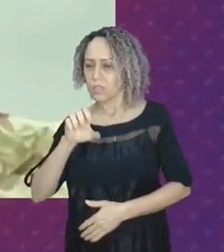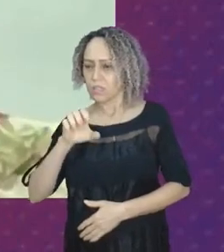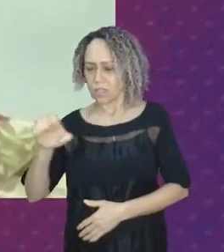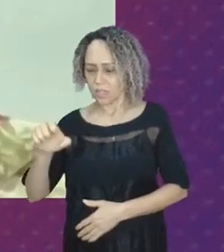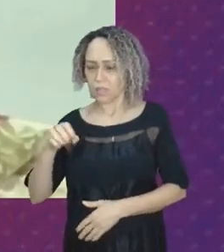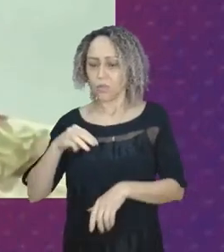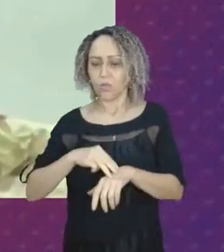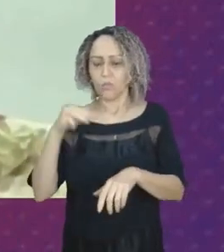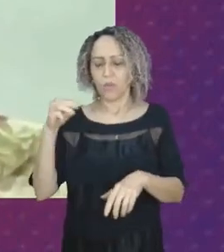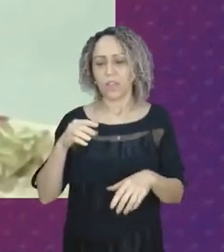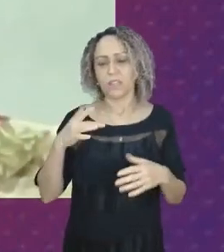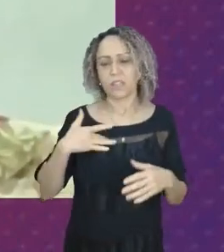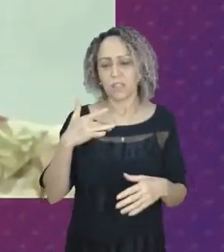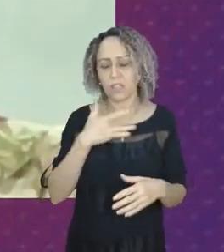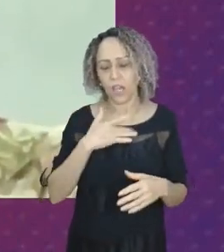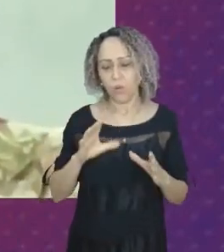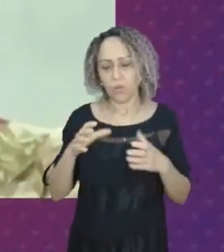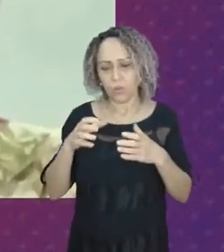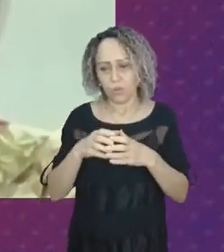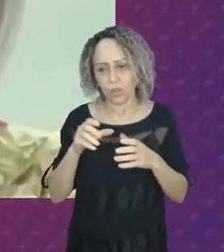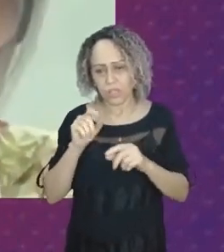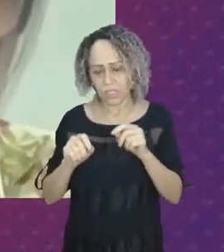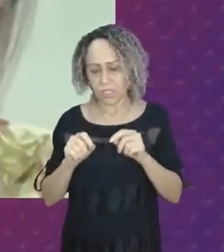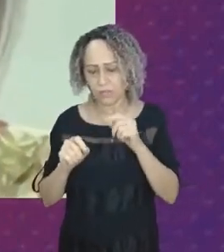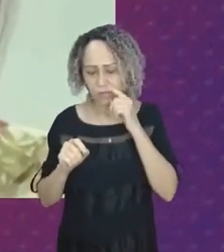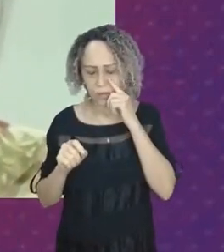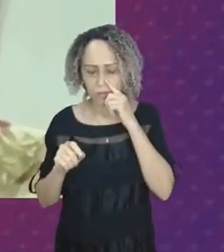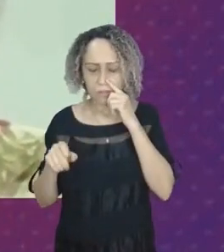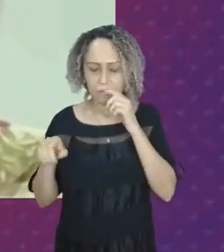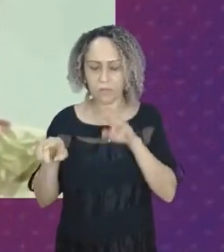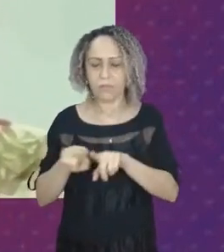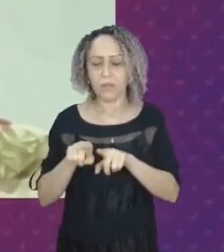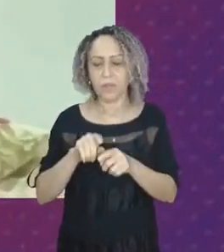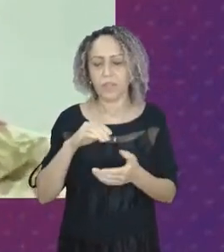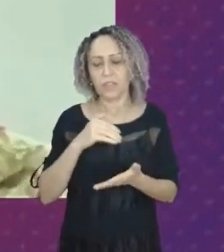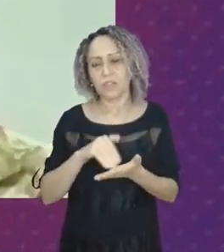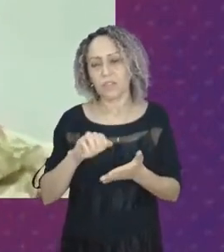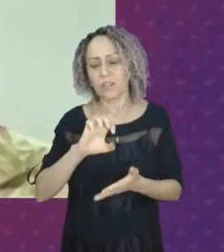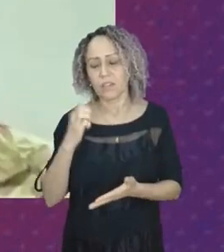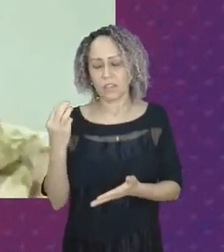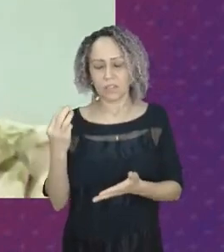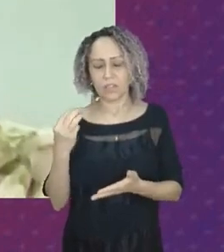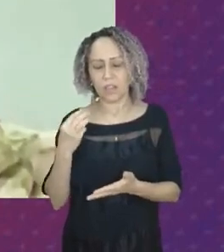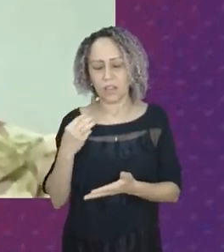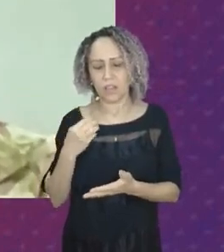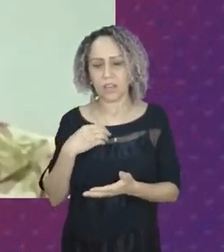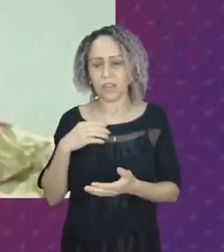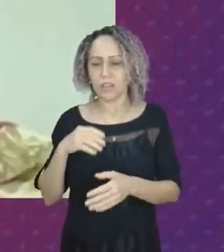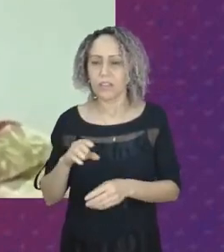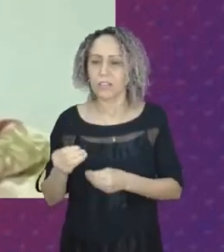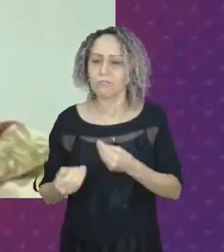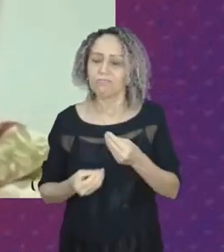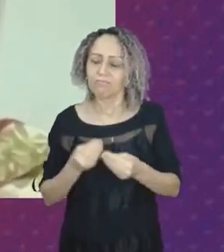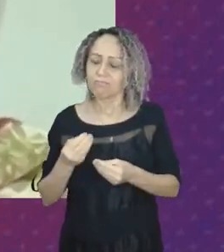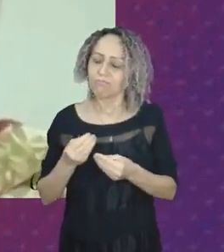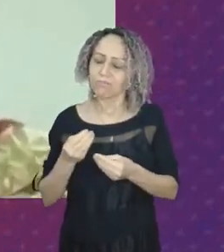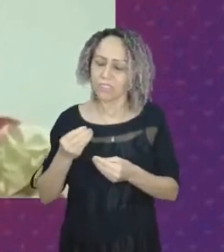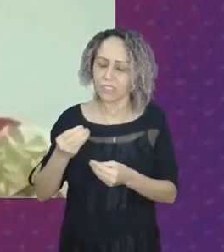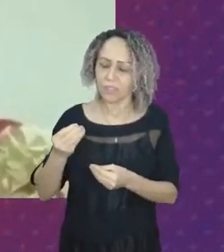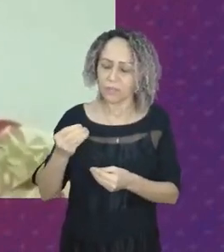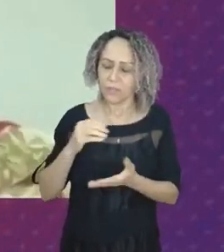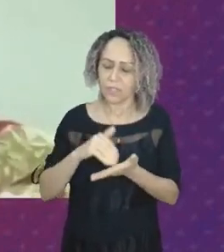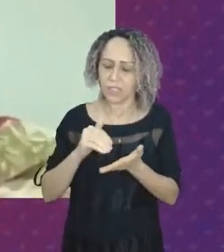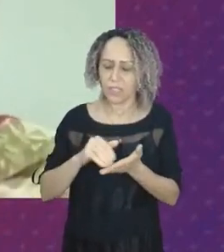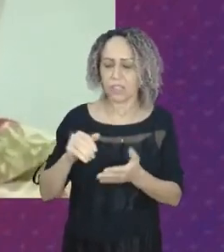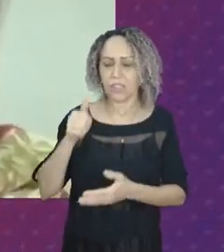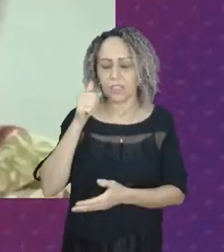ex-secretária municipal de Políticas para as Mulheres da Prefeitura de São Paulo, no período de 2013 até